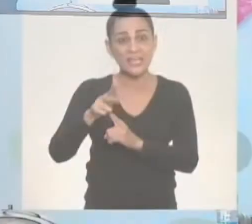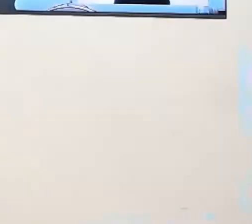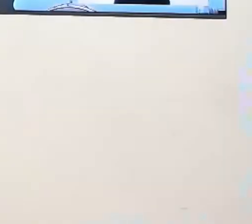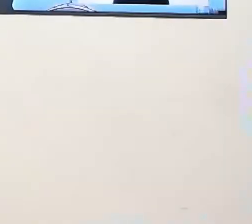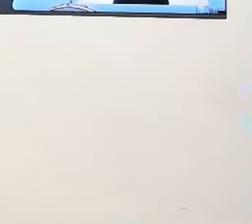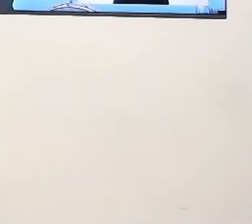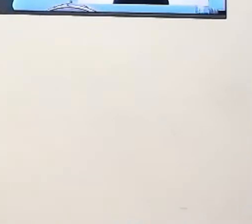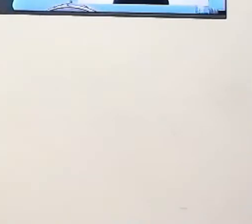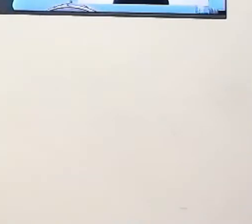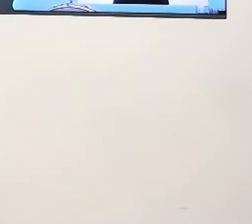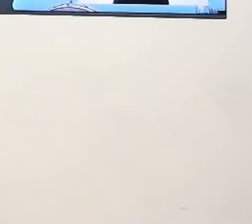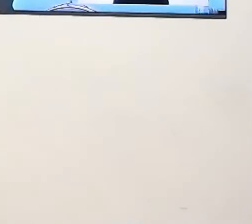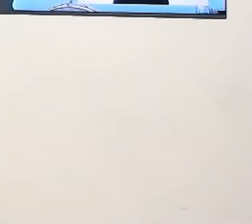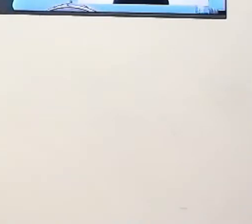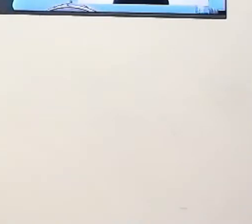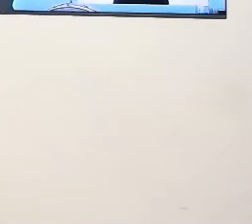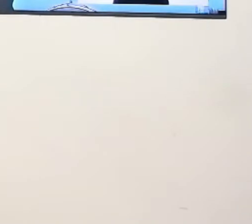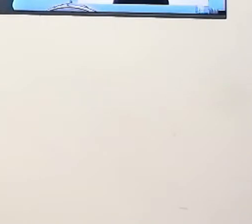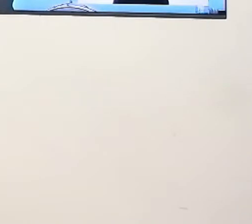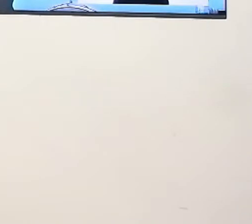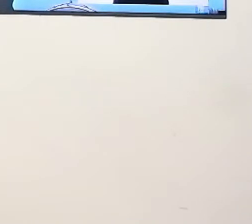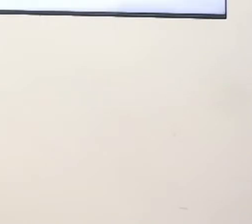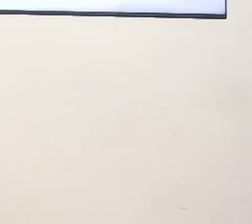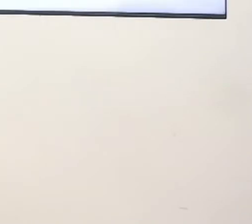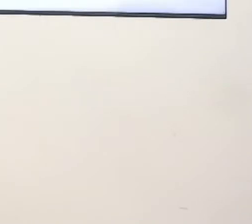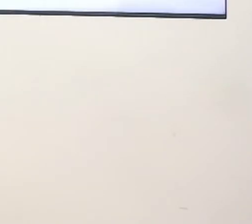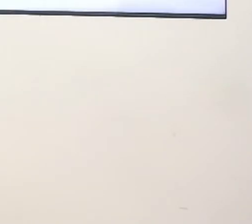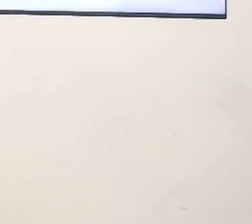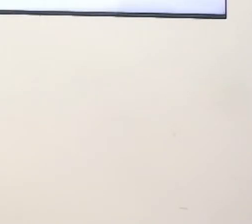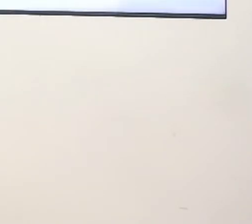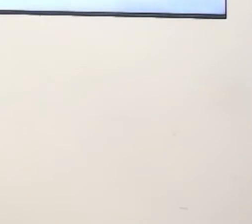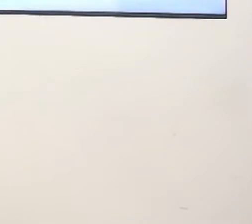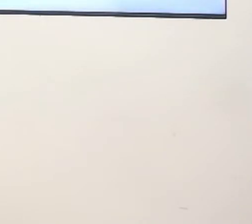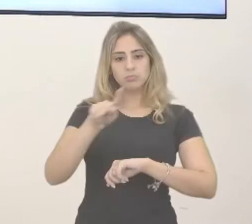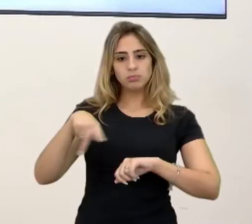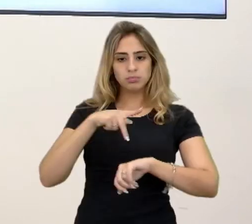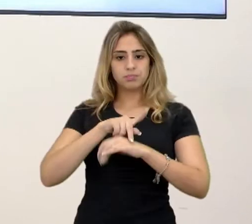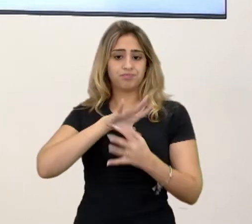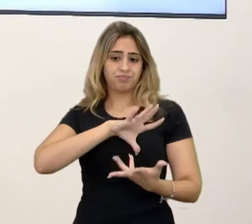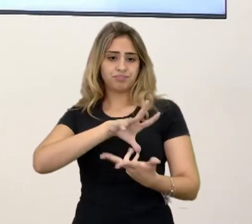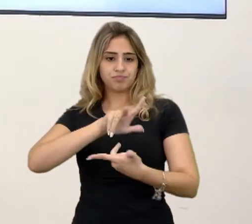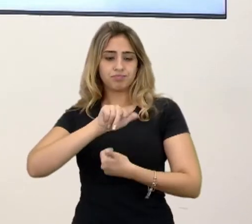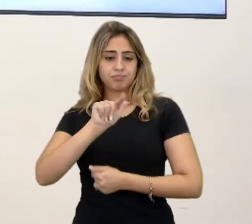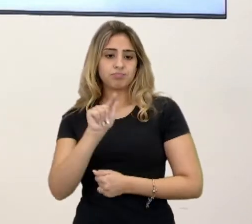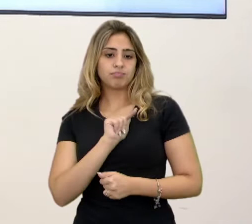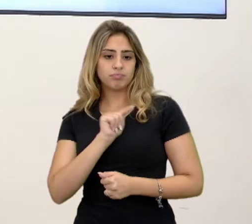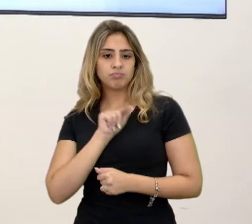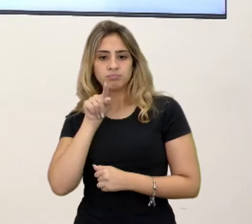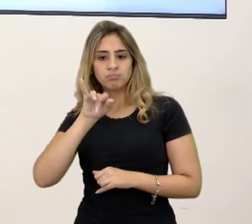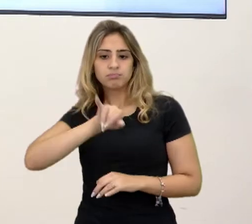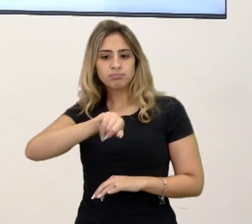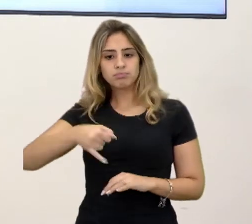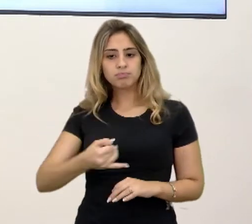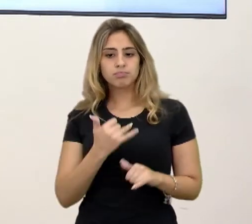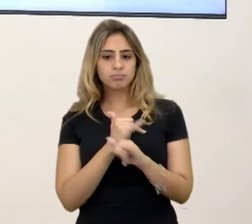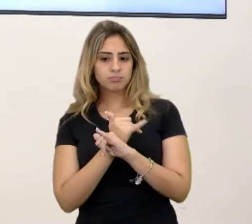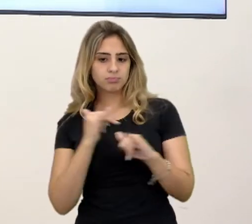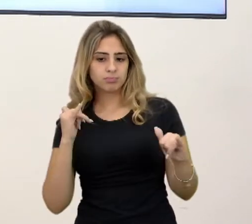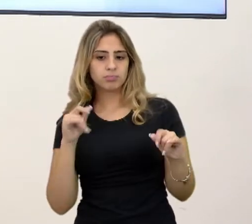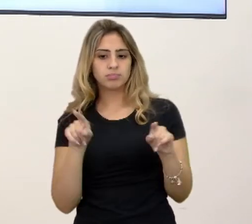geotérmica. Como a gente viu, alguns países aqui no mundo, né, já tem esse aproveitamento de